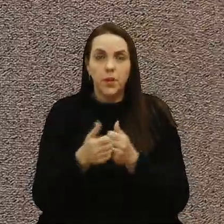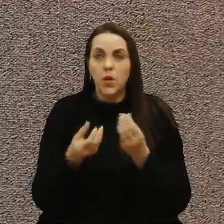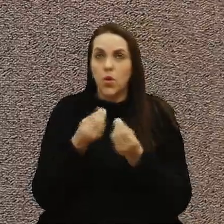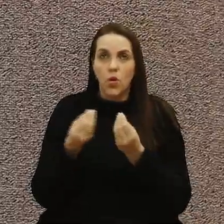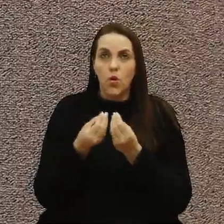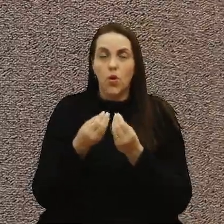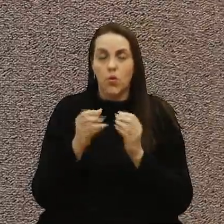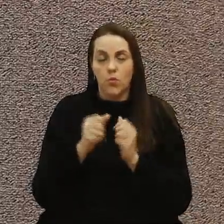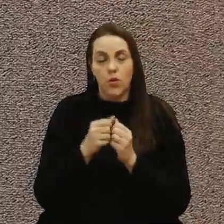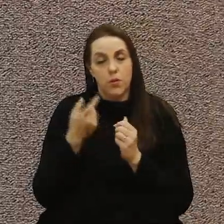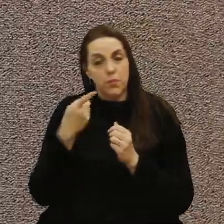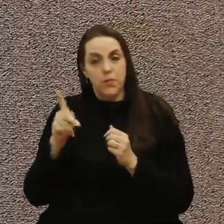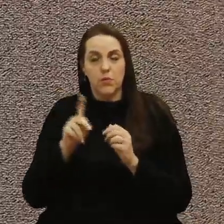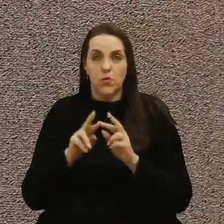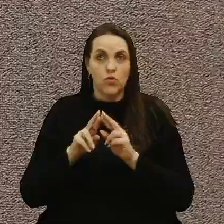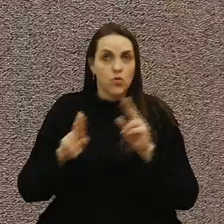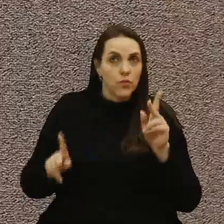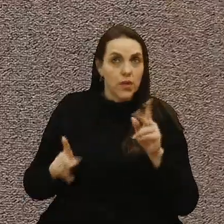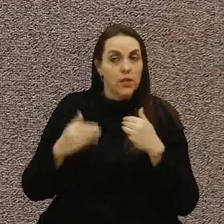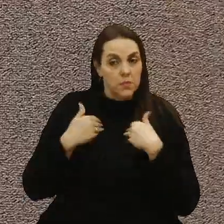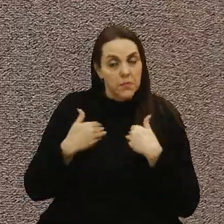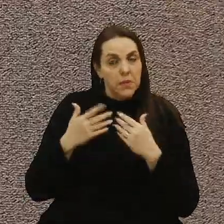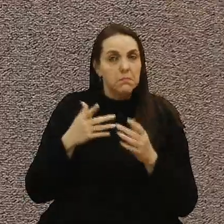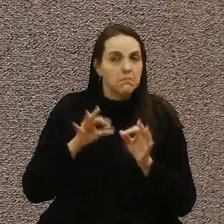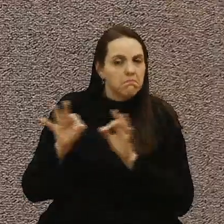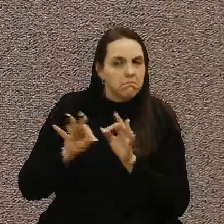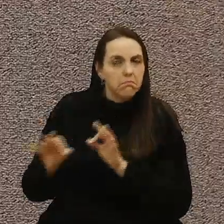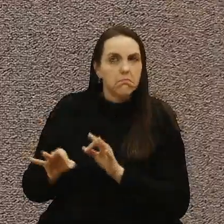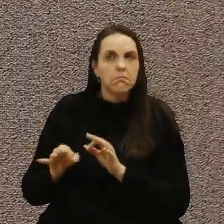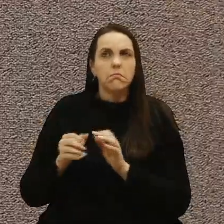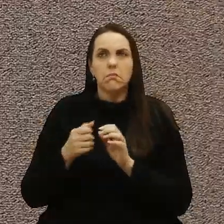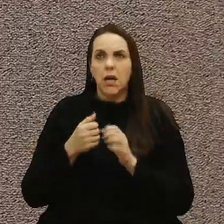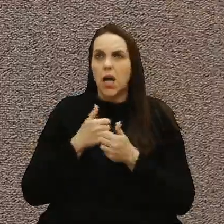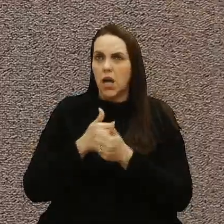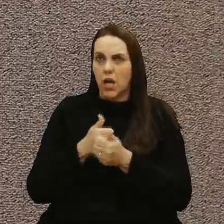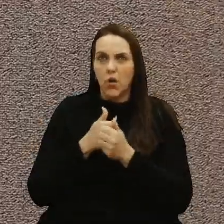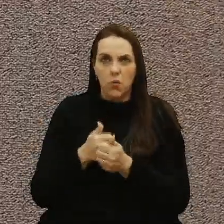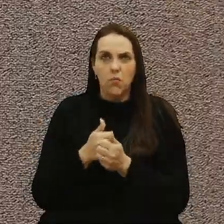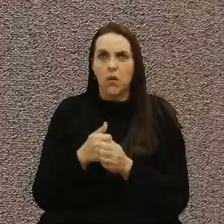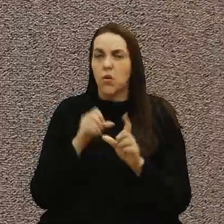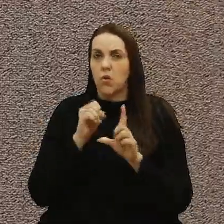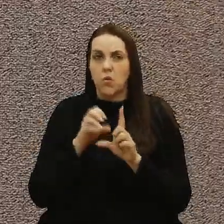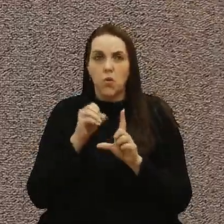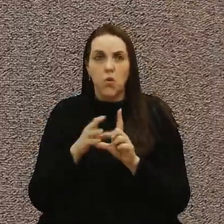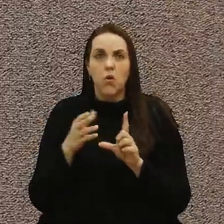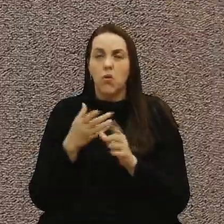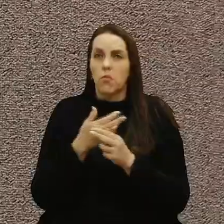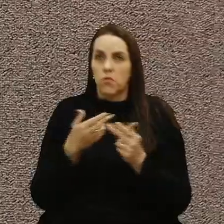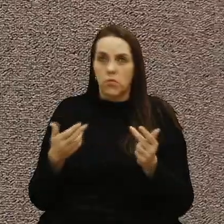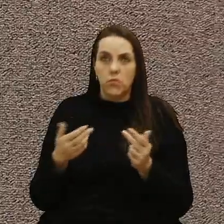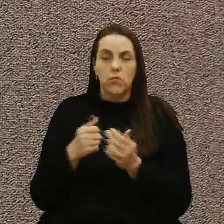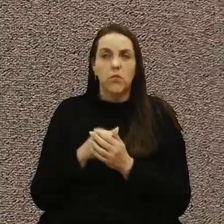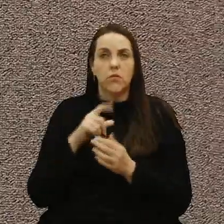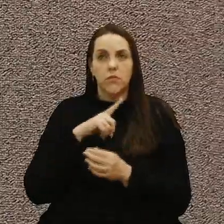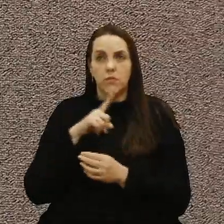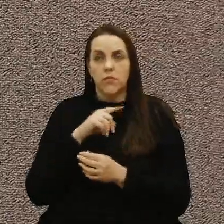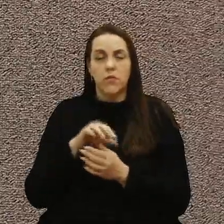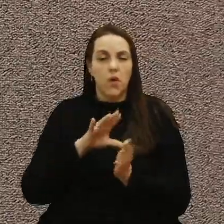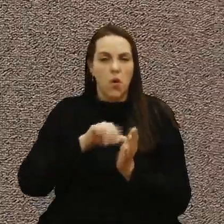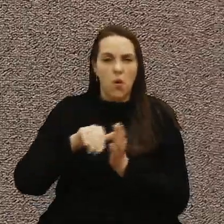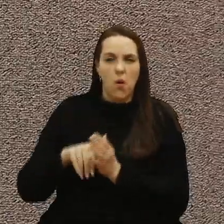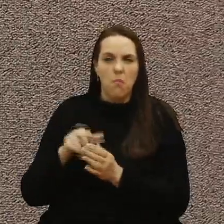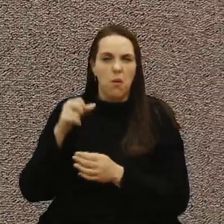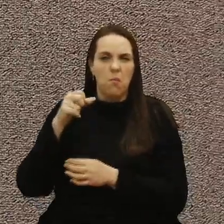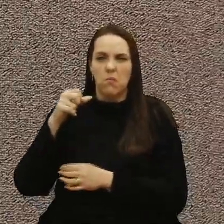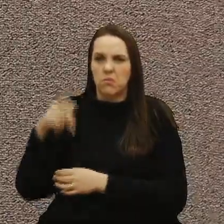né, lidam. E faz tempo até que eu acompanho a Globo, Jornal Nacional, não vejo nada de rombo de aposentado, nada disso e nem matéria do Fantástico sobre isso.